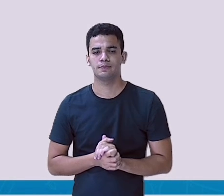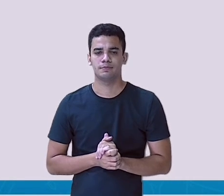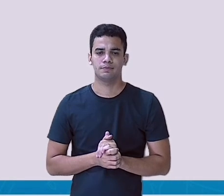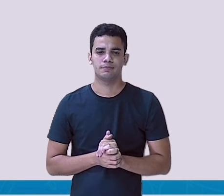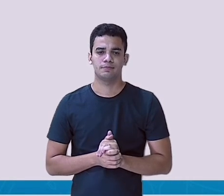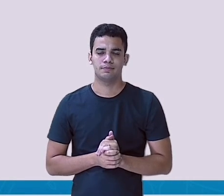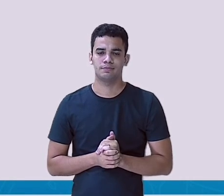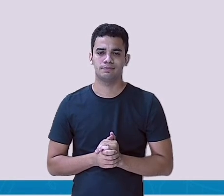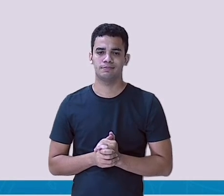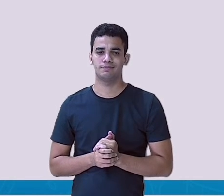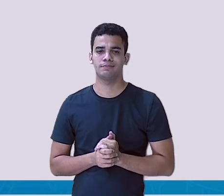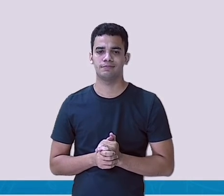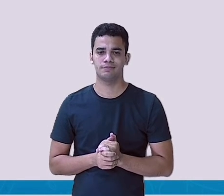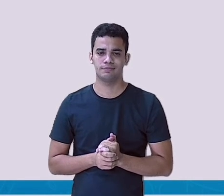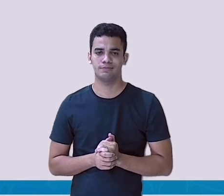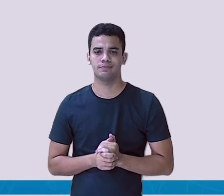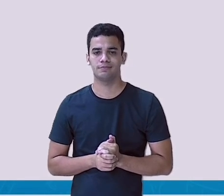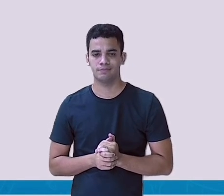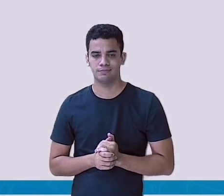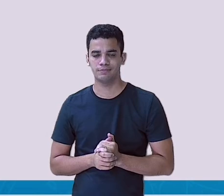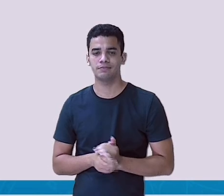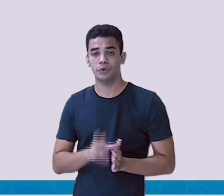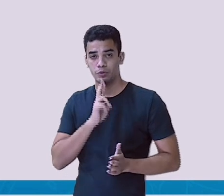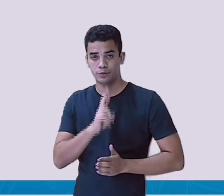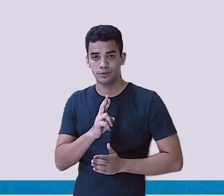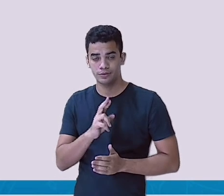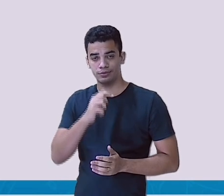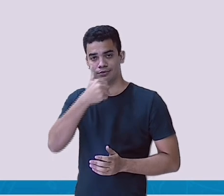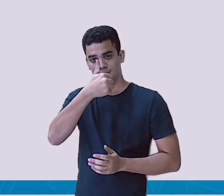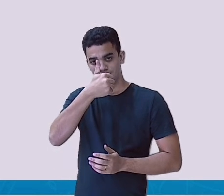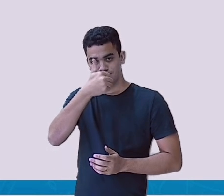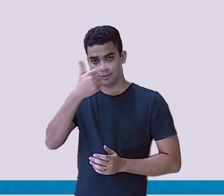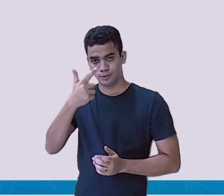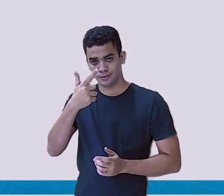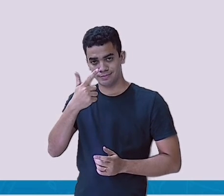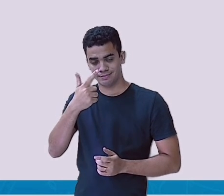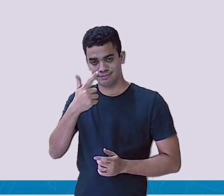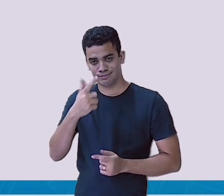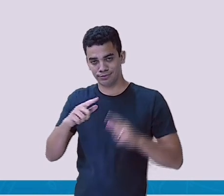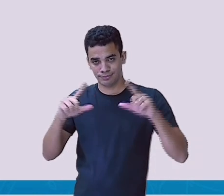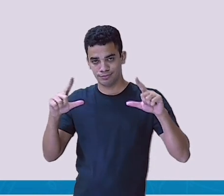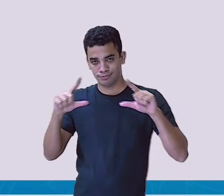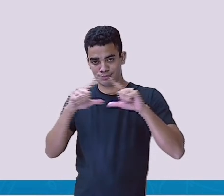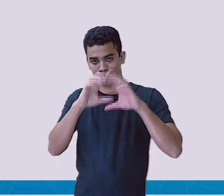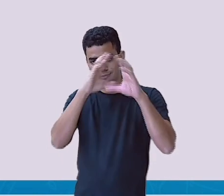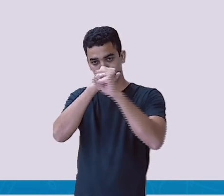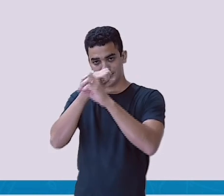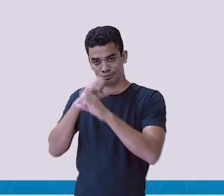Que vai ser 8, 10, 12. 12 centímetros.